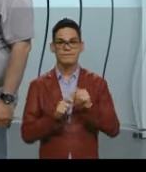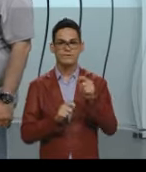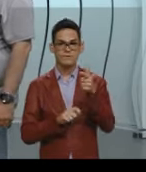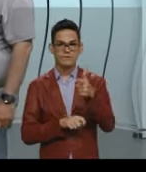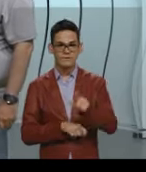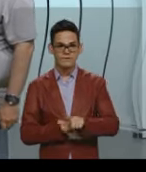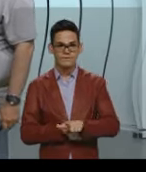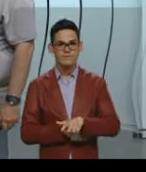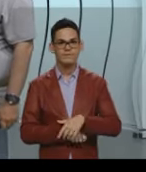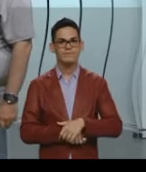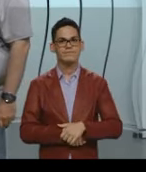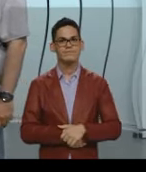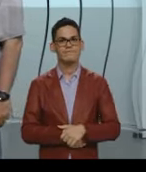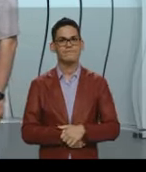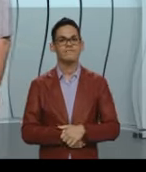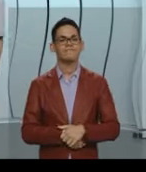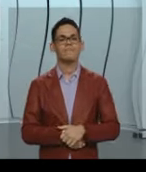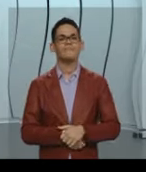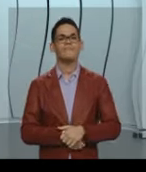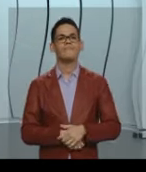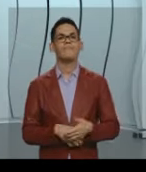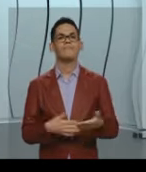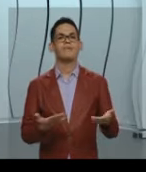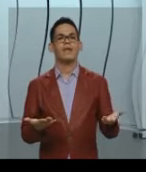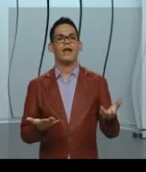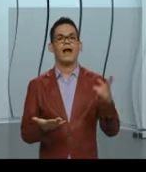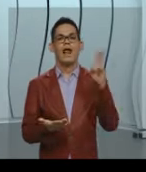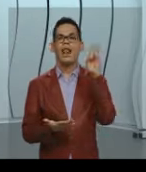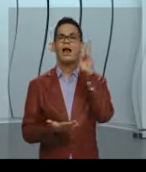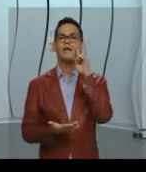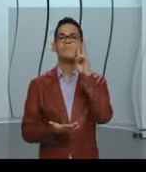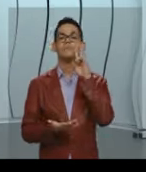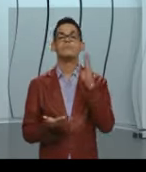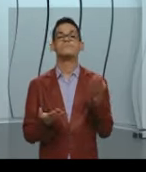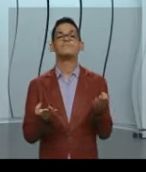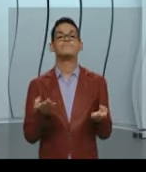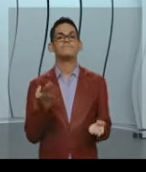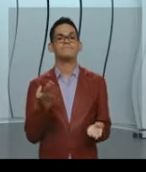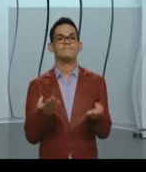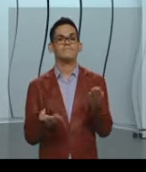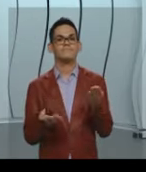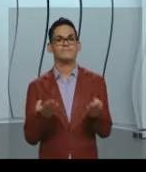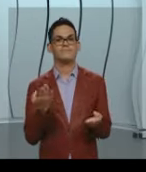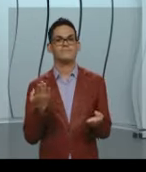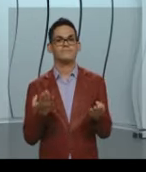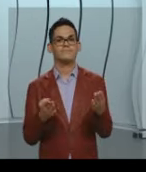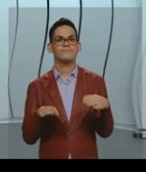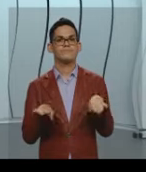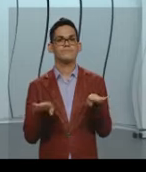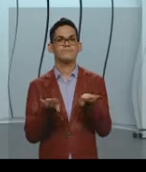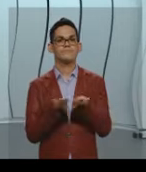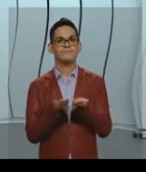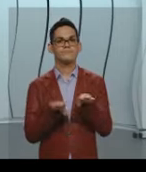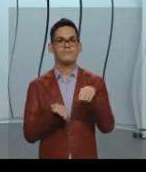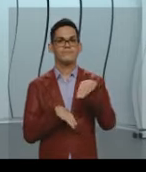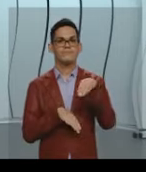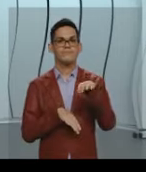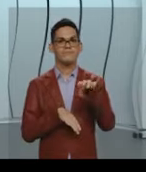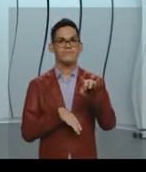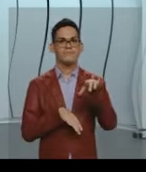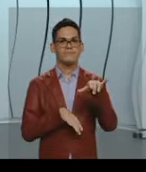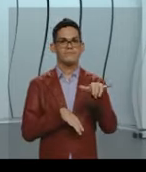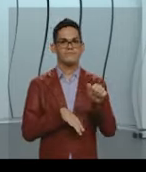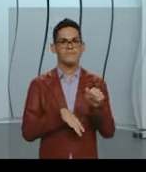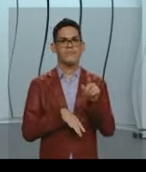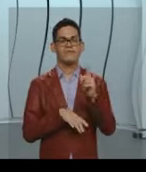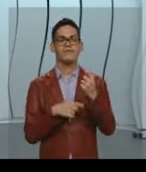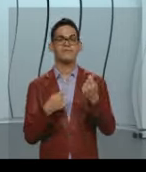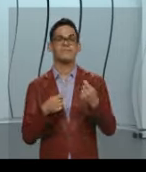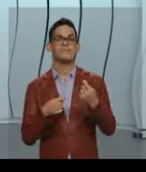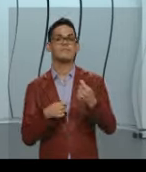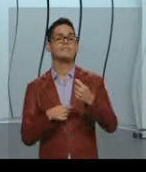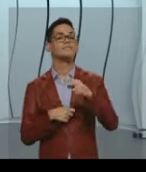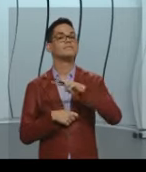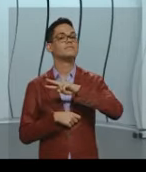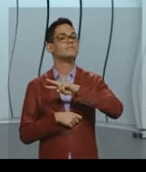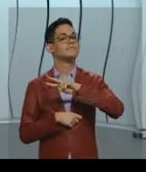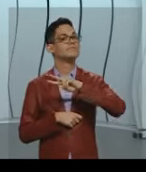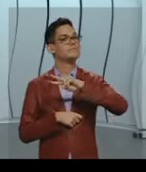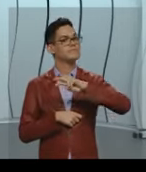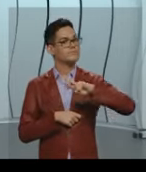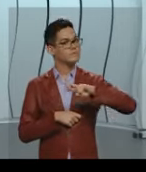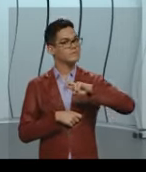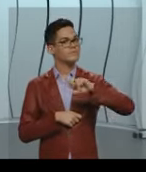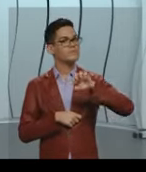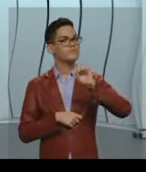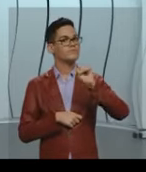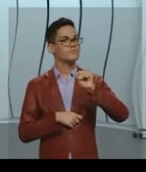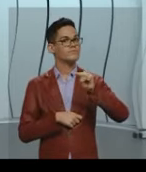do mesmo jeito, ó. Lembrando que nossa média, ela tem que ser maior ou igual a 8,5.